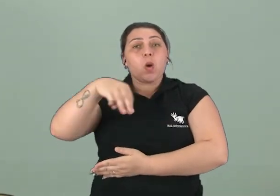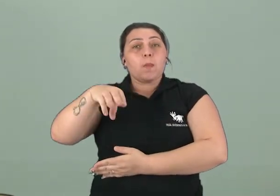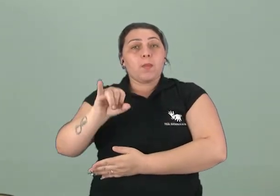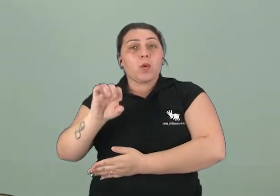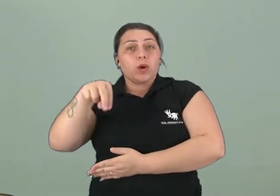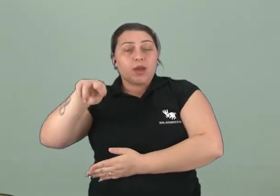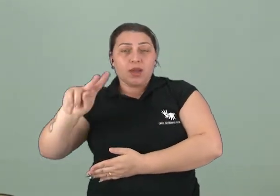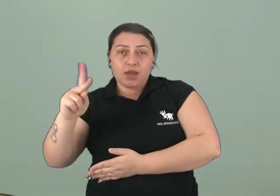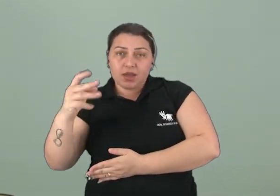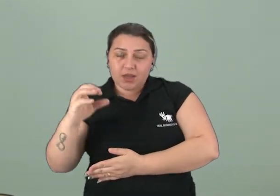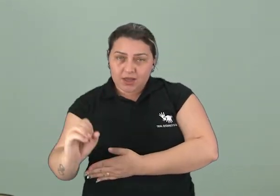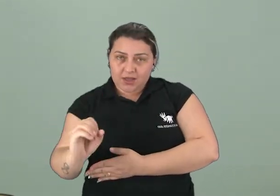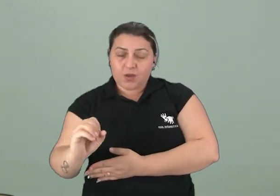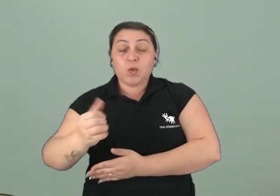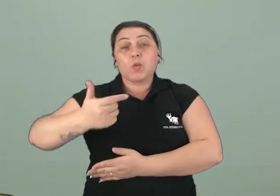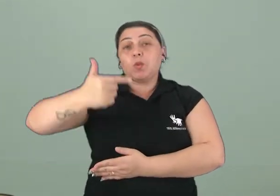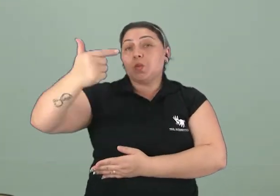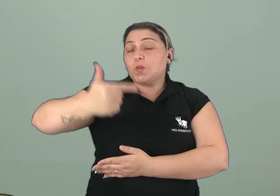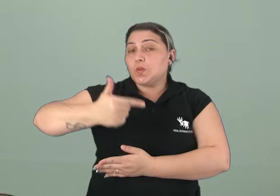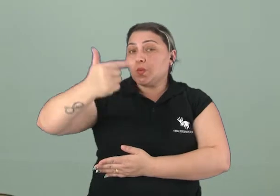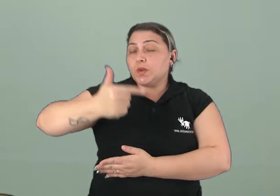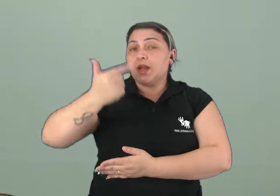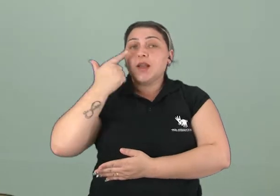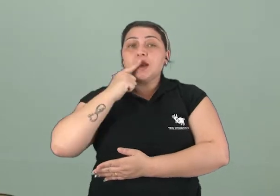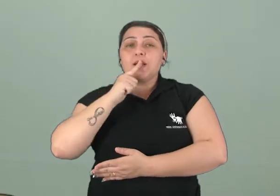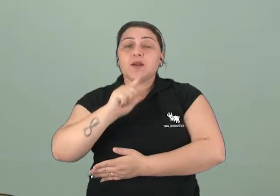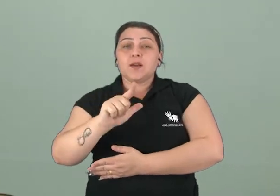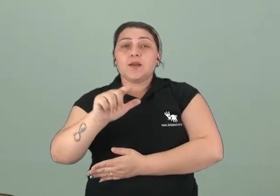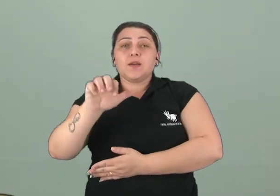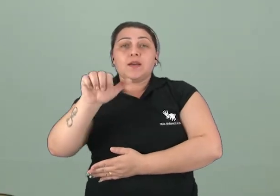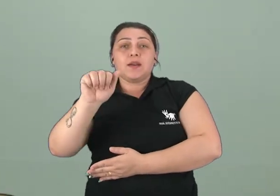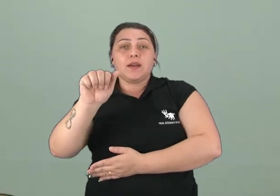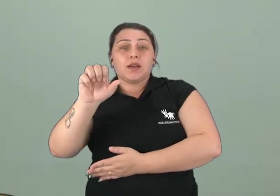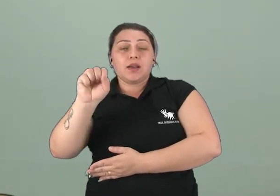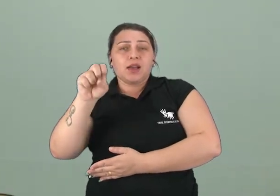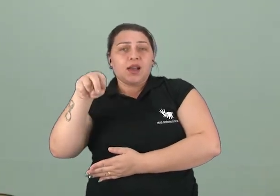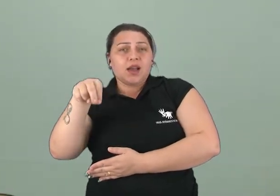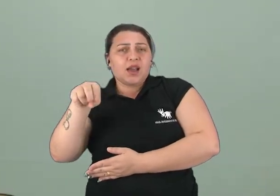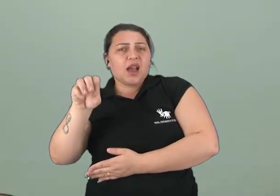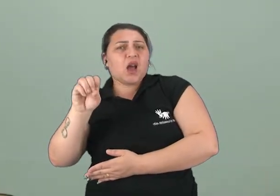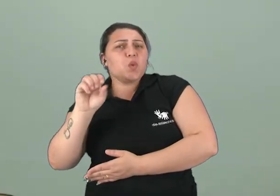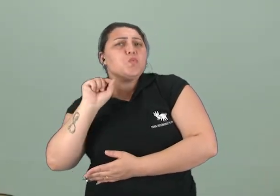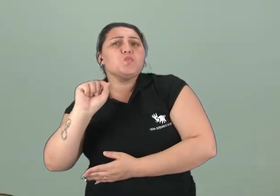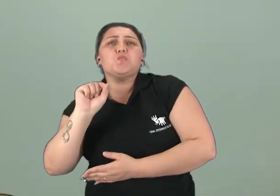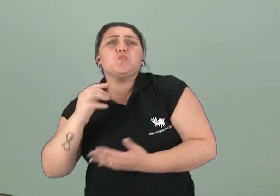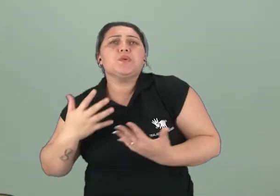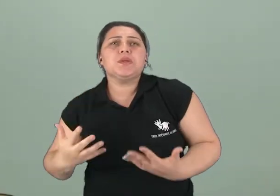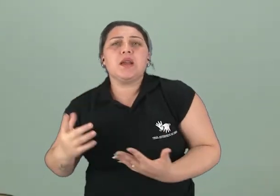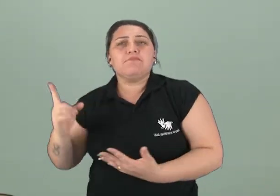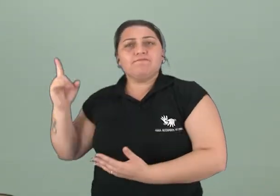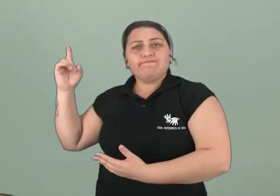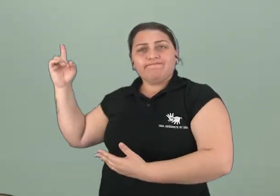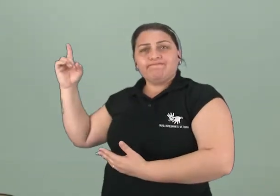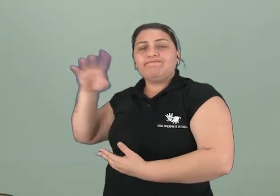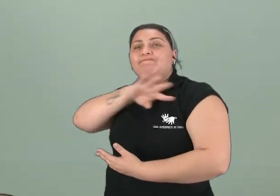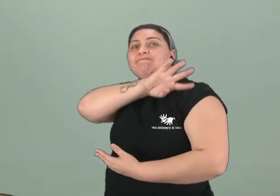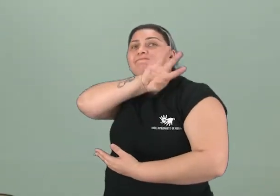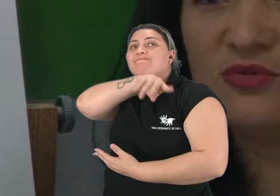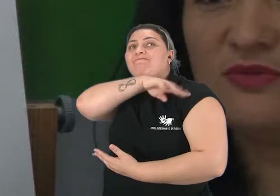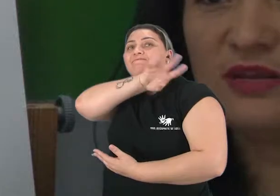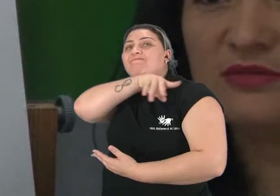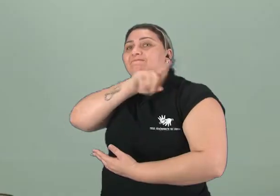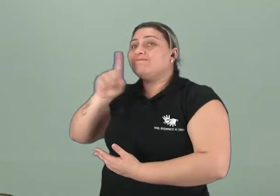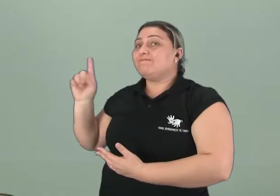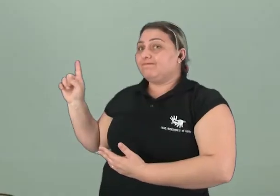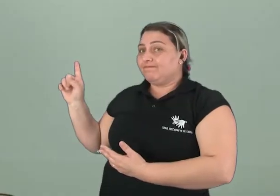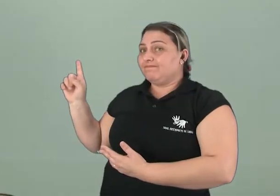Moinho o segundo ganhou um azul que quer asma o professor esse animal aí na